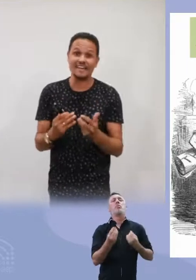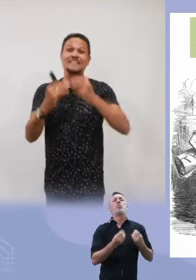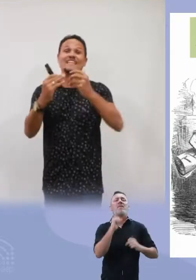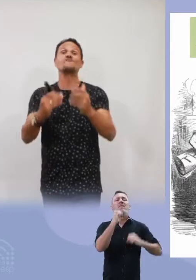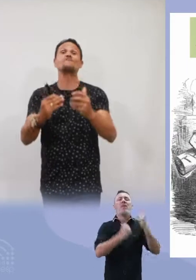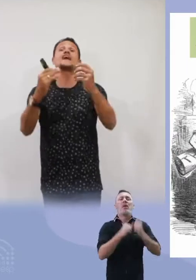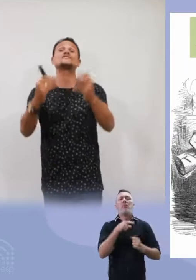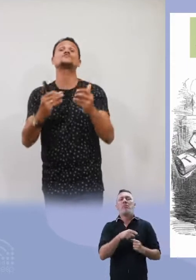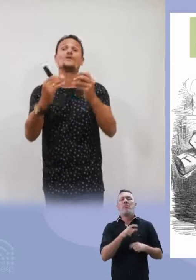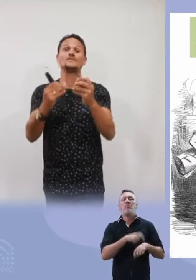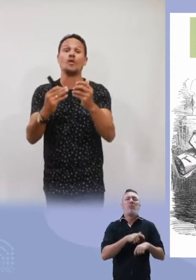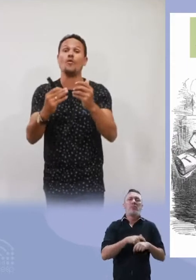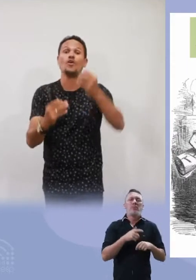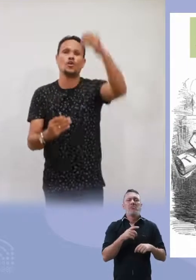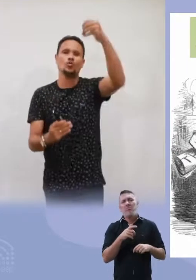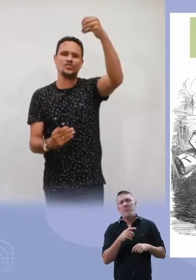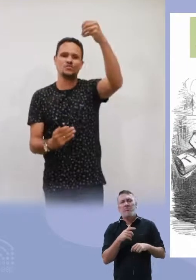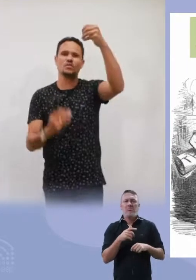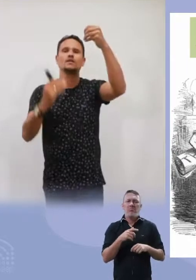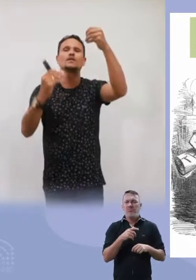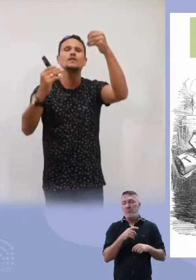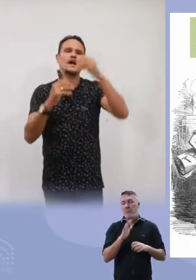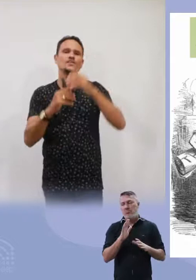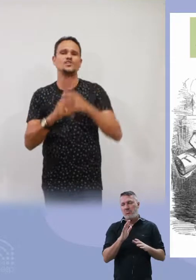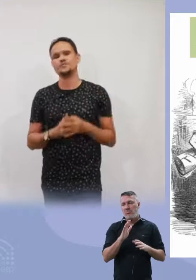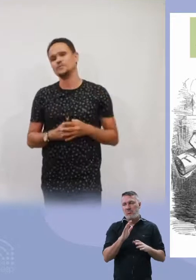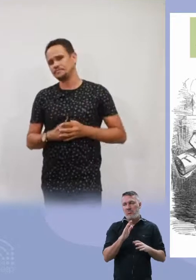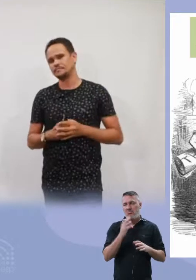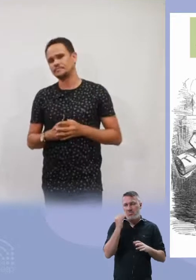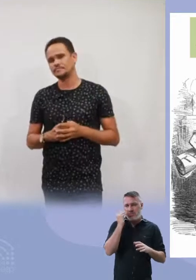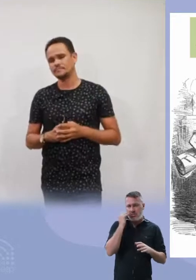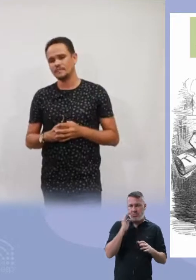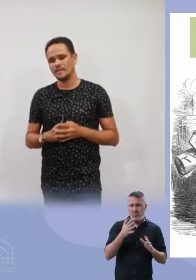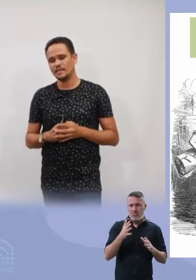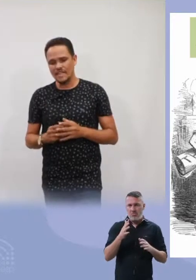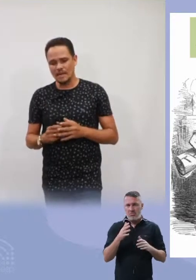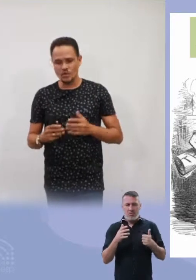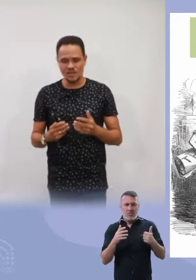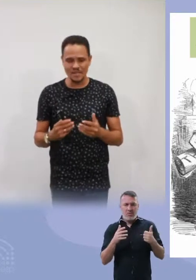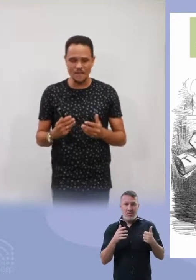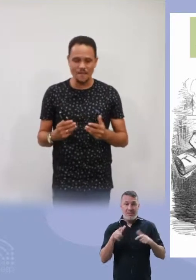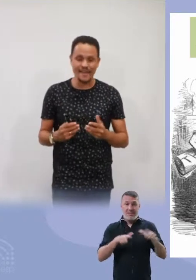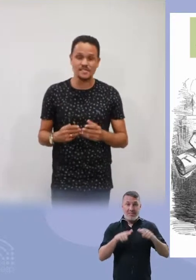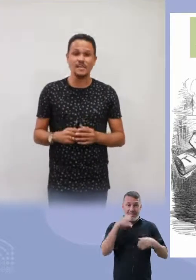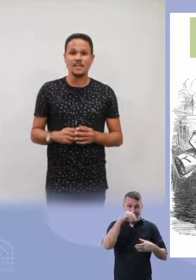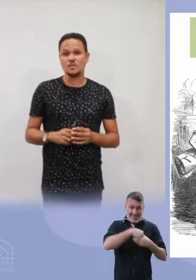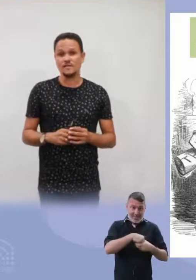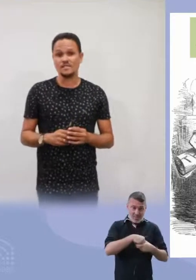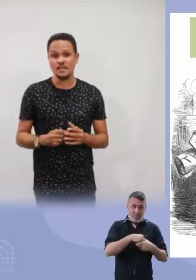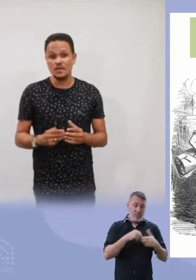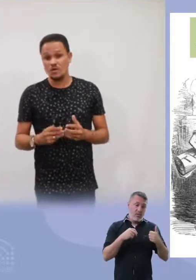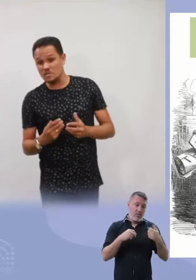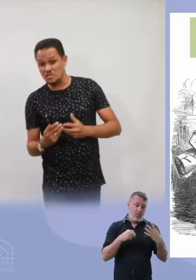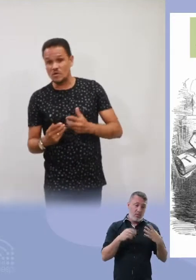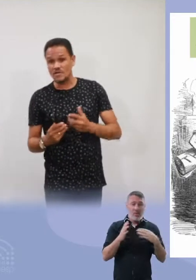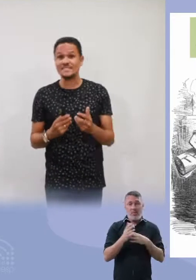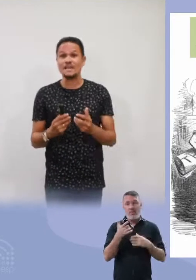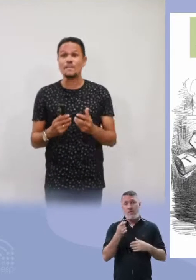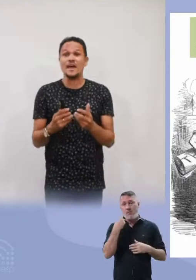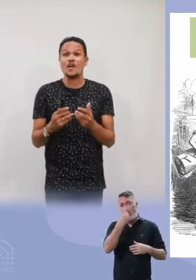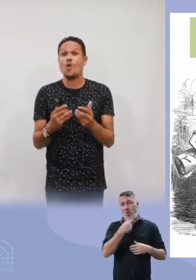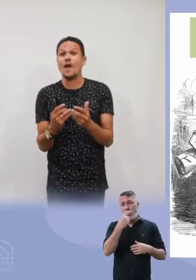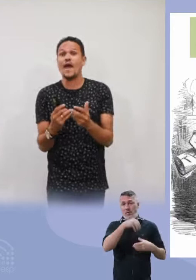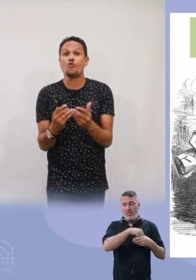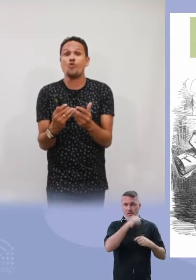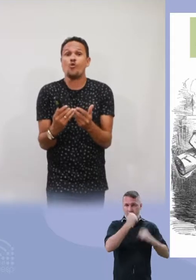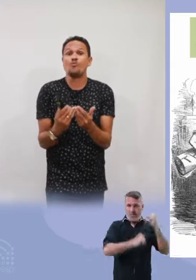destacar que tentavam mudar essa situação. Ludismo, cartismo. Tá, pessoal, eu quero saber mais. Tipo assim, e se eu quisesse